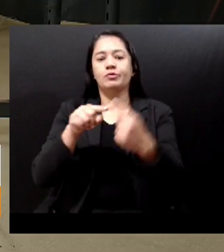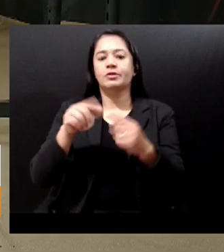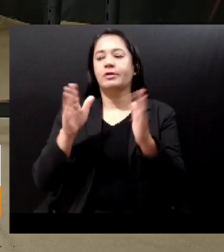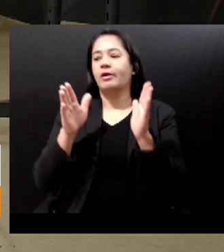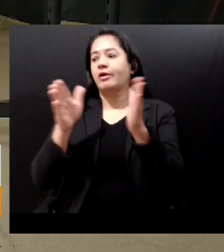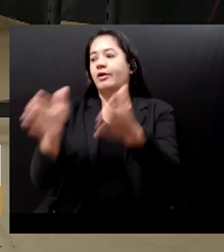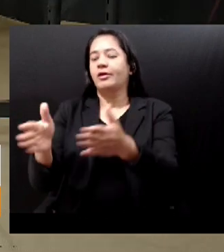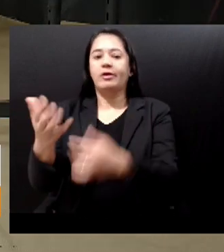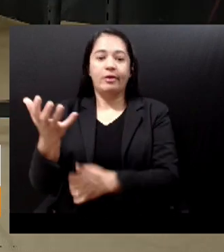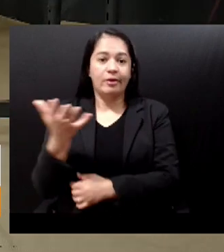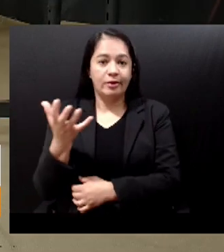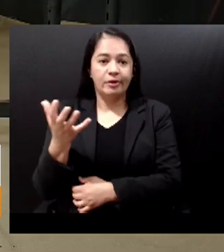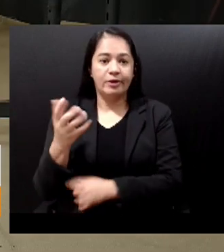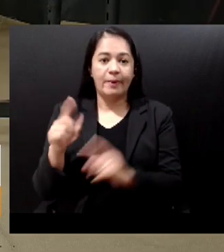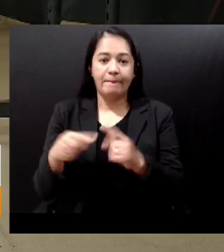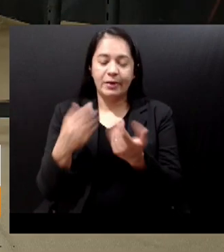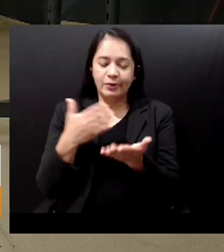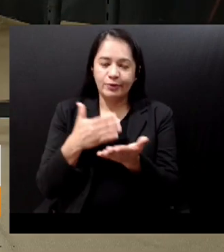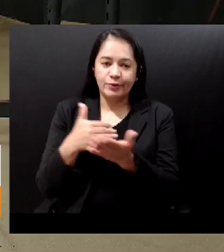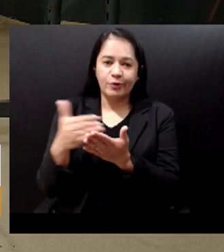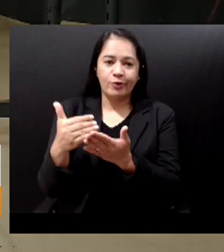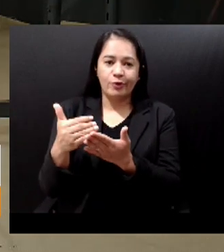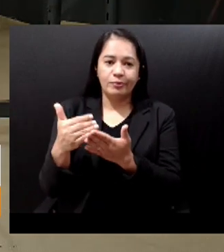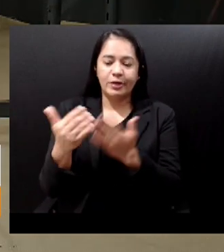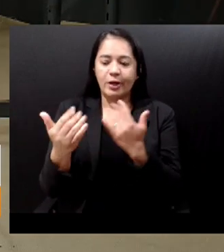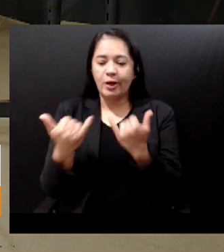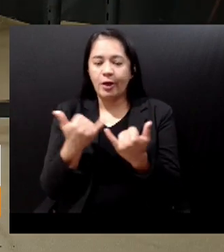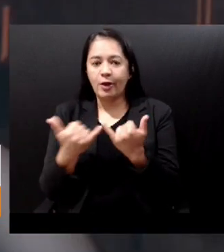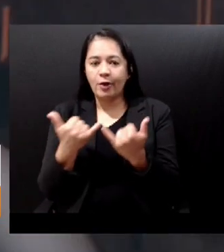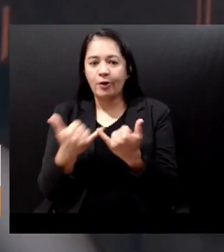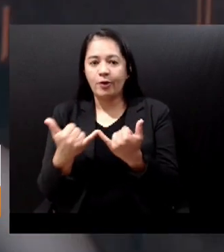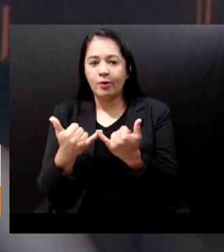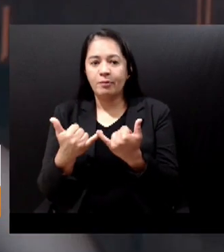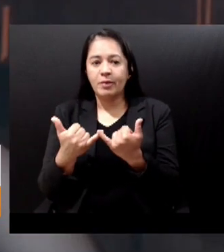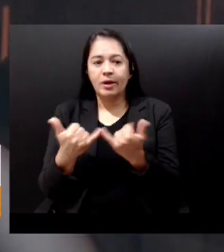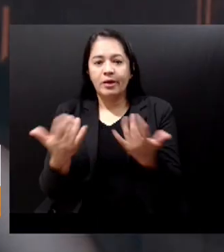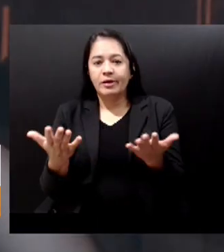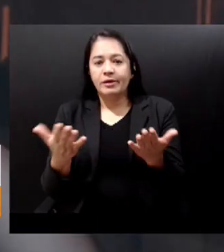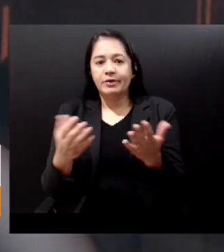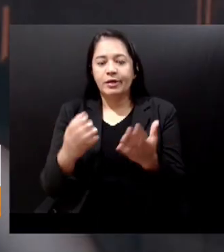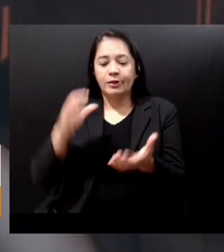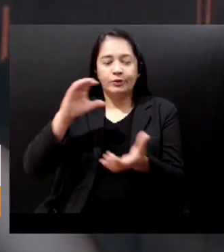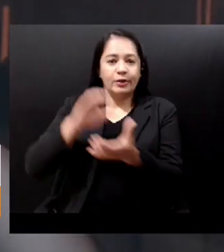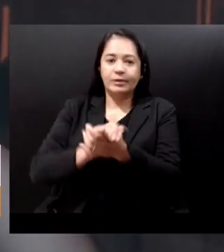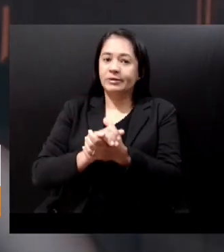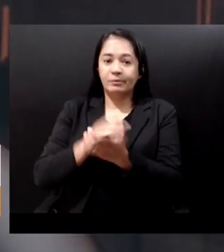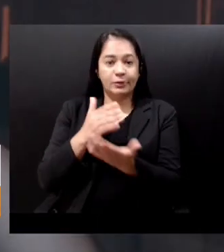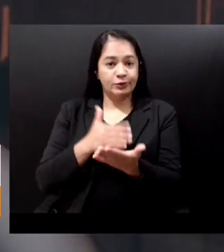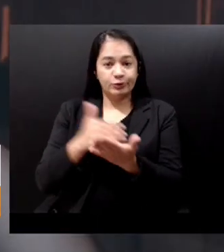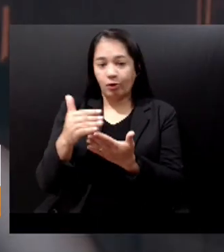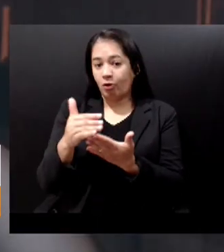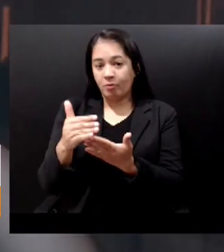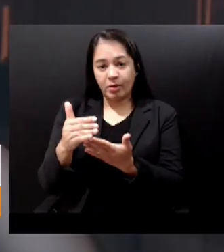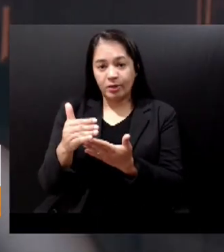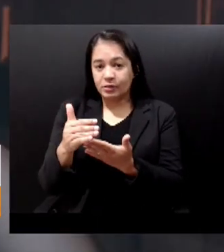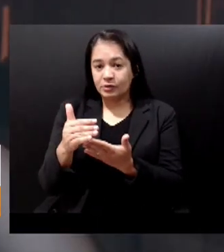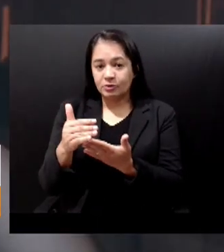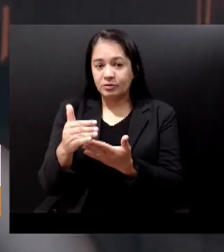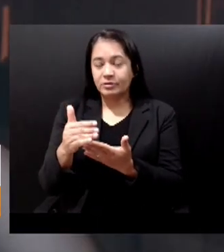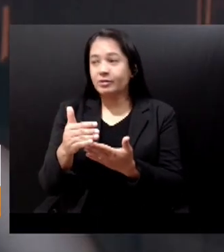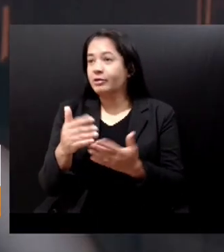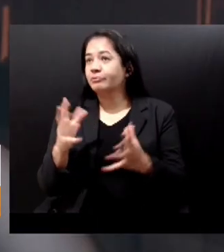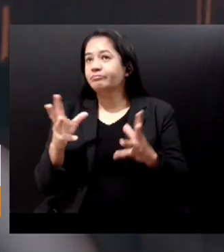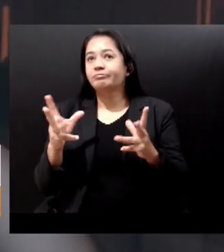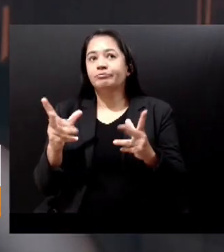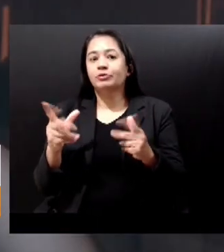fica no começo, eu acho que é que nem aquele momento da lua de mel, é como manter uma relação. No Uhum. começo, você acha as coisas de forma